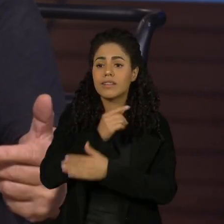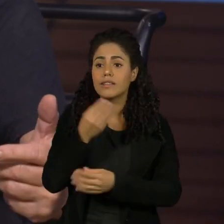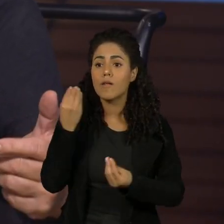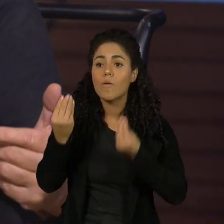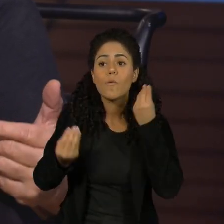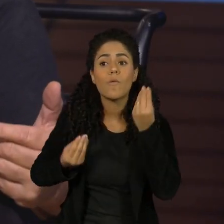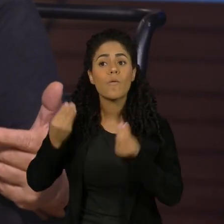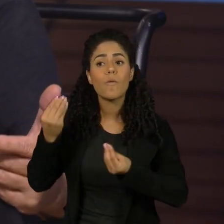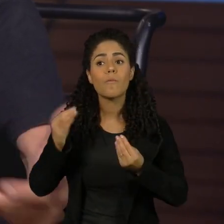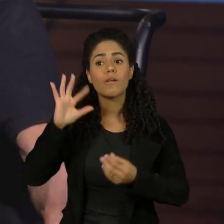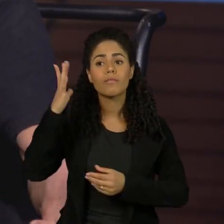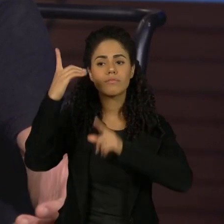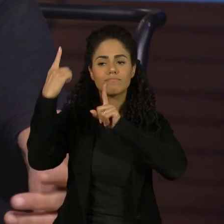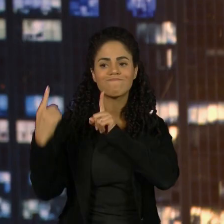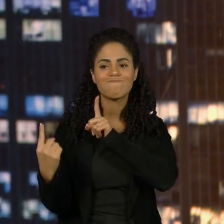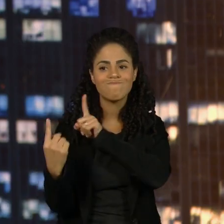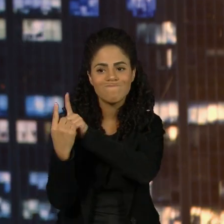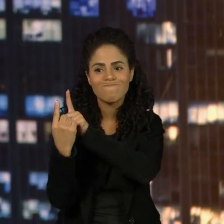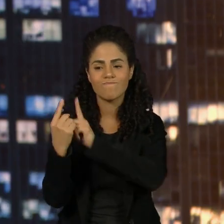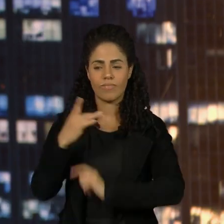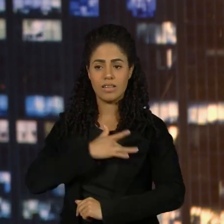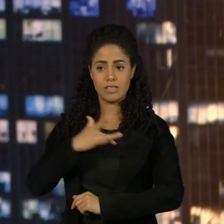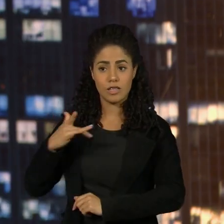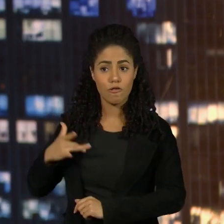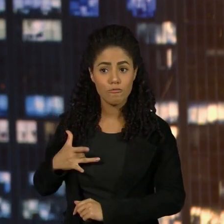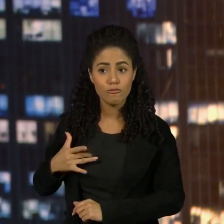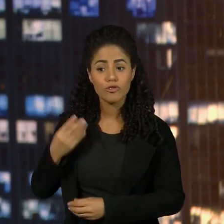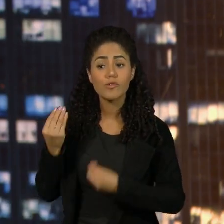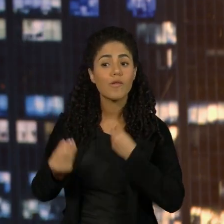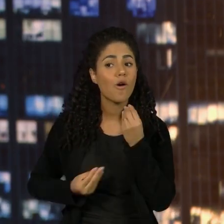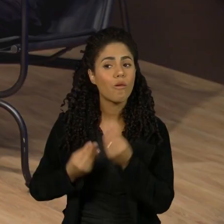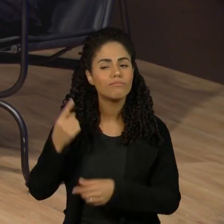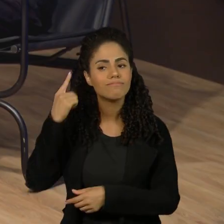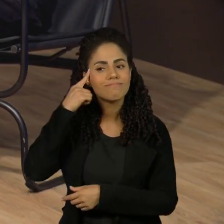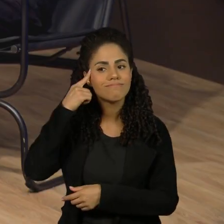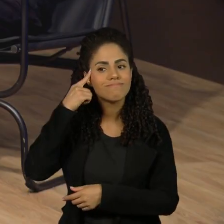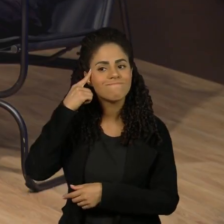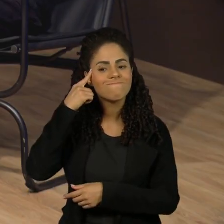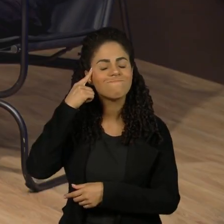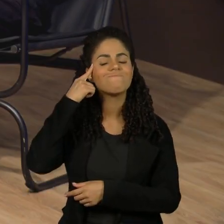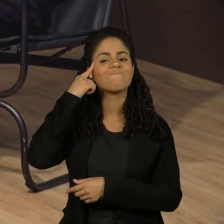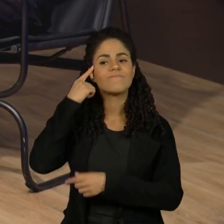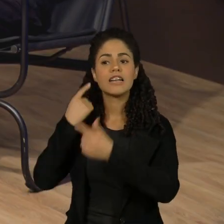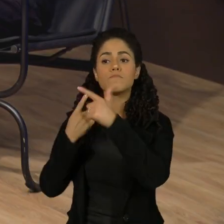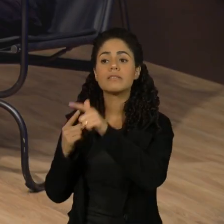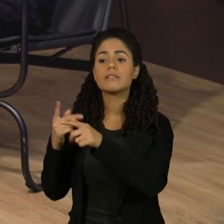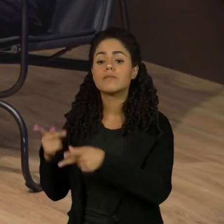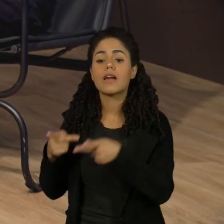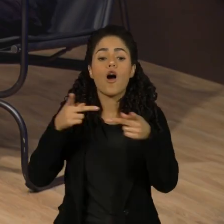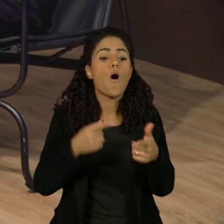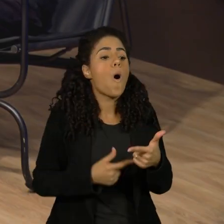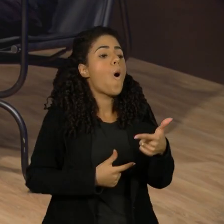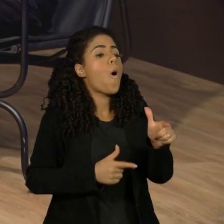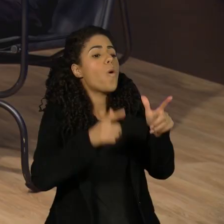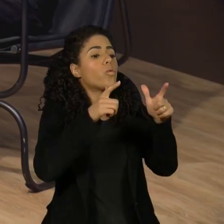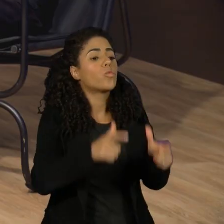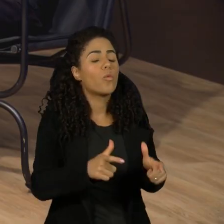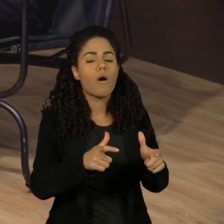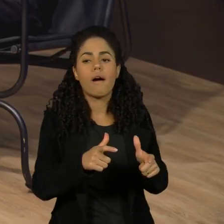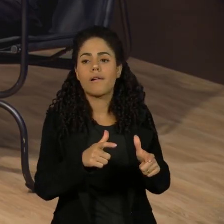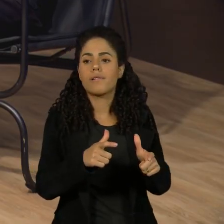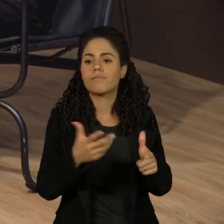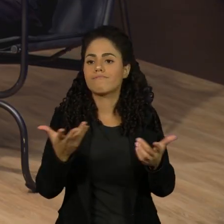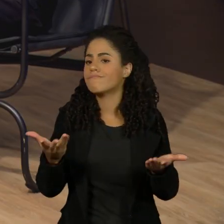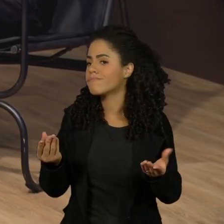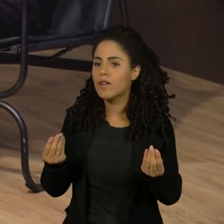a questão de atendimento médico, como que é... né, eles têm que ir para outros centros, procurar um médico. A gente